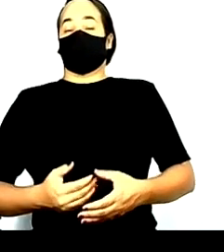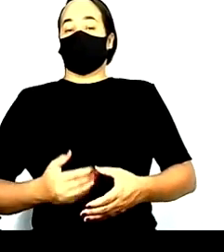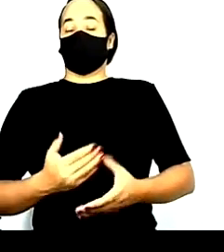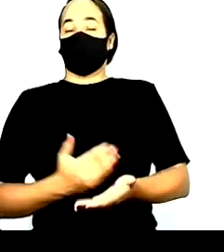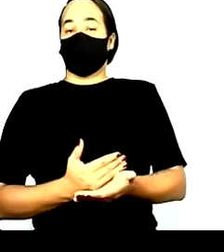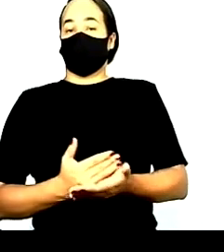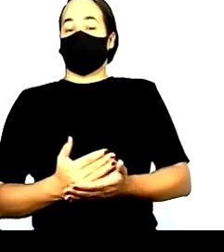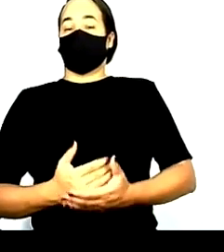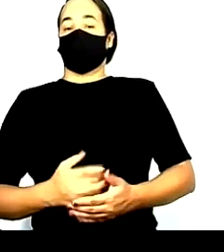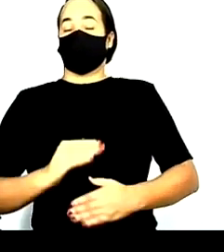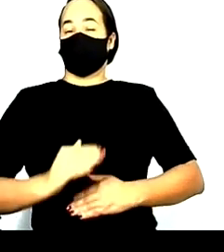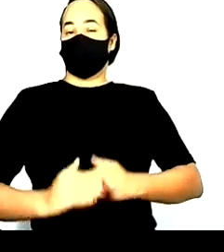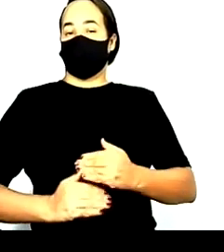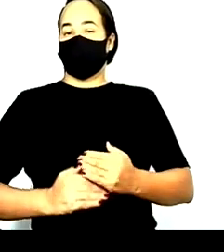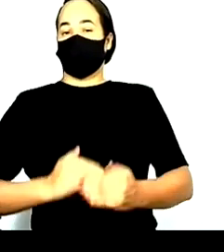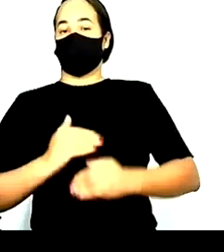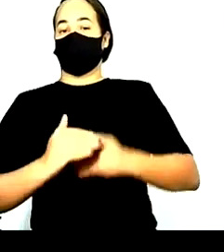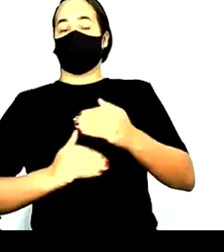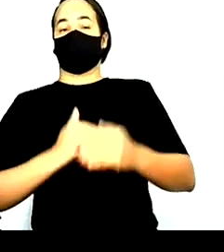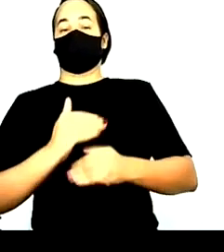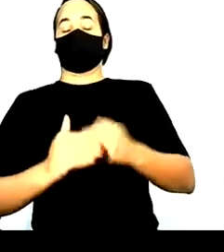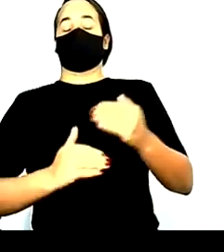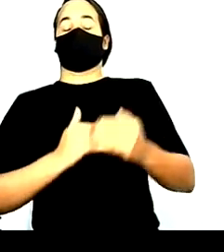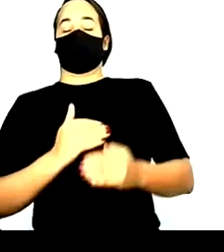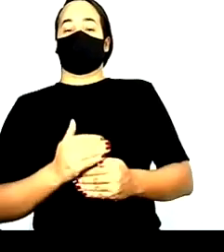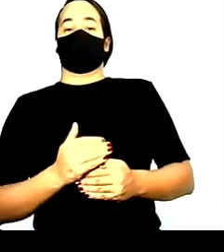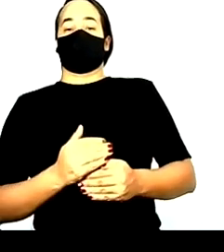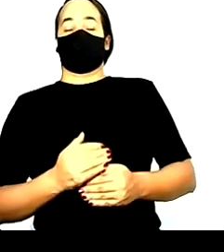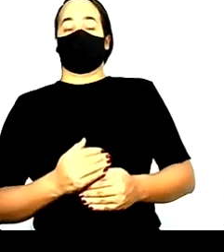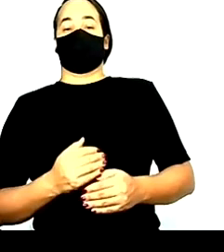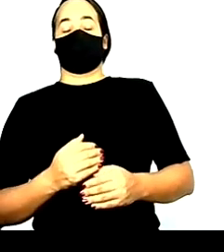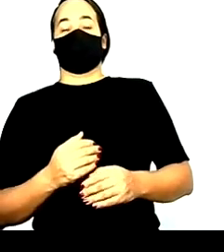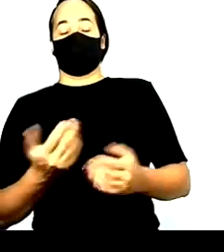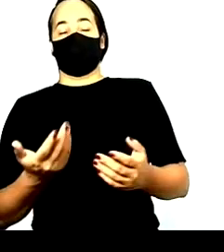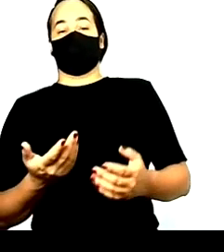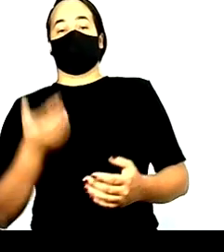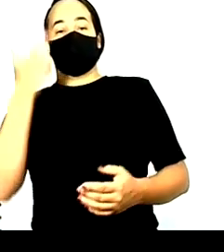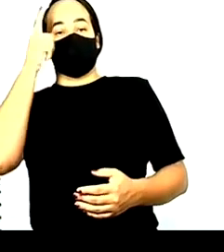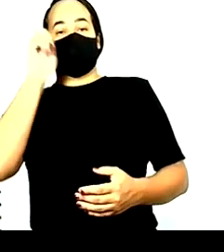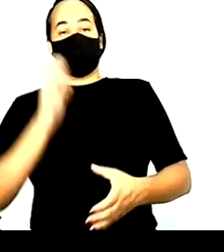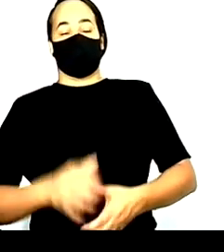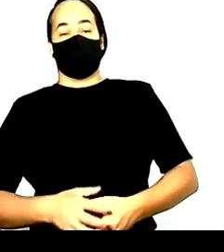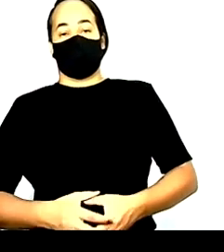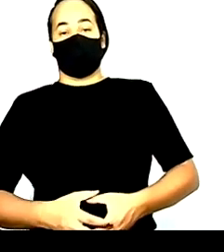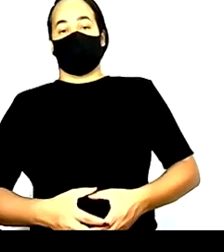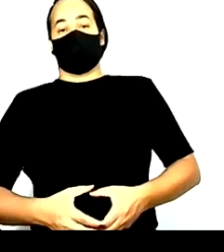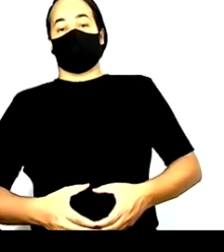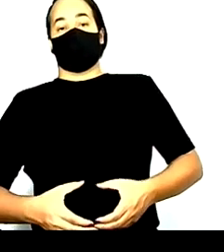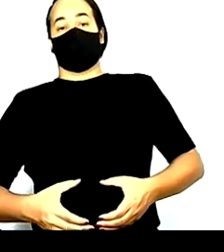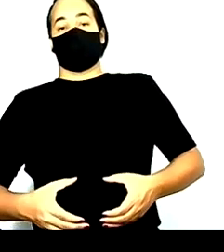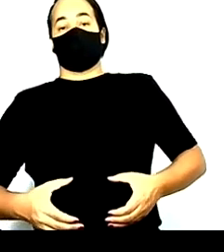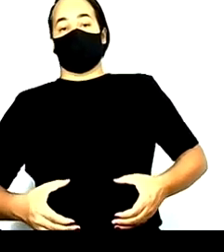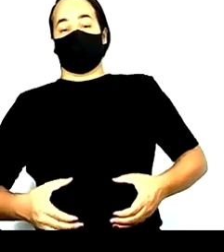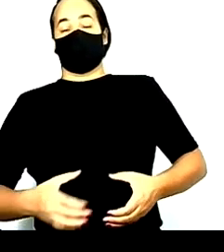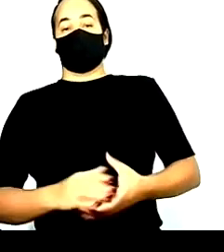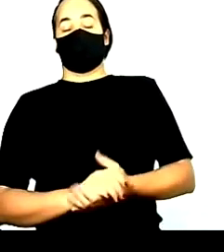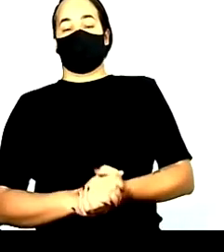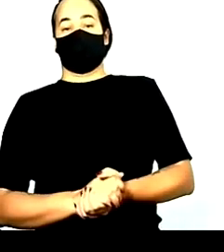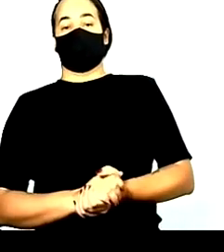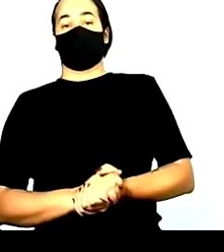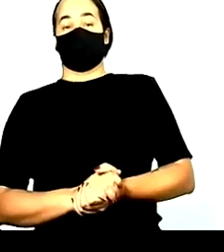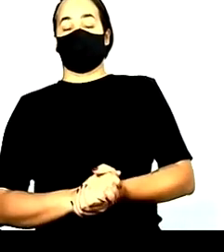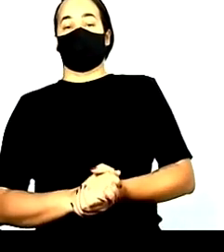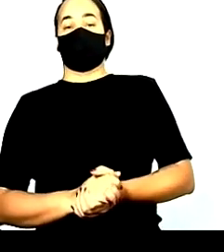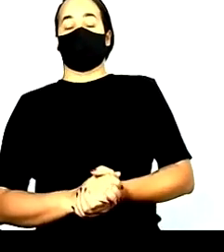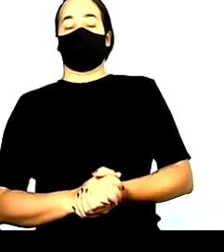se desenvolver. Então, por isso que esse útero tem essa elasticidade, que é para conforme o bebê vai crescendo, ele vai se esticando, vai